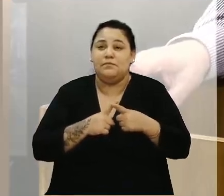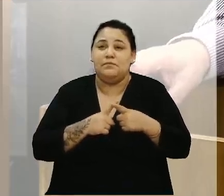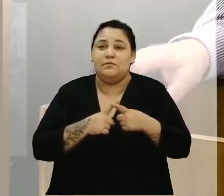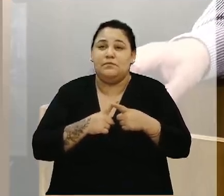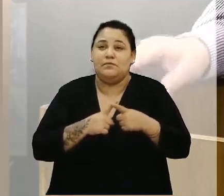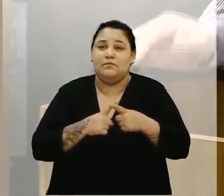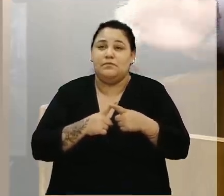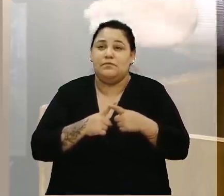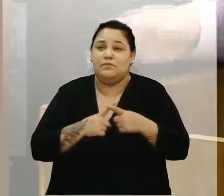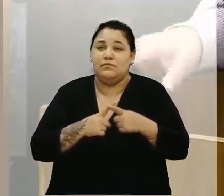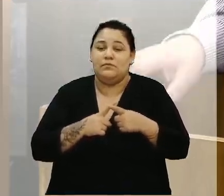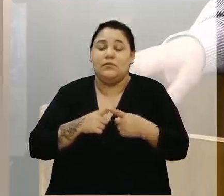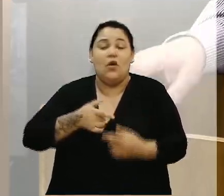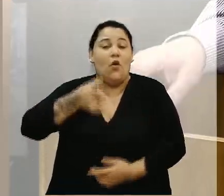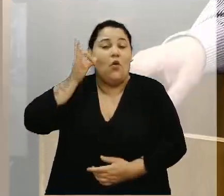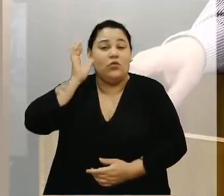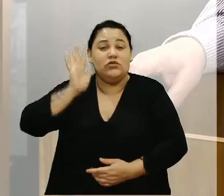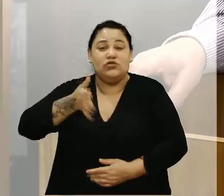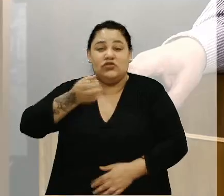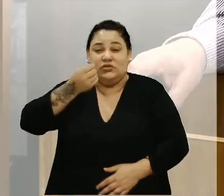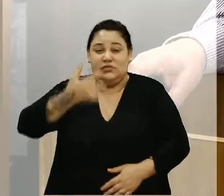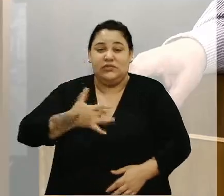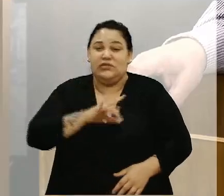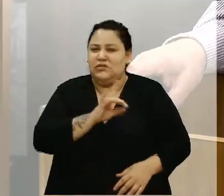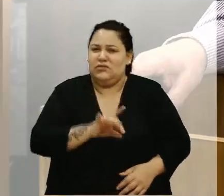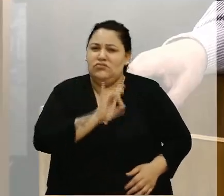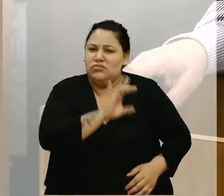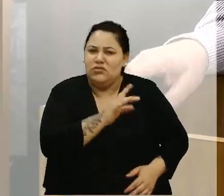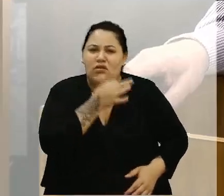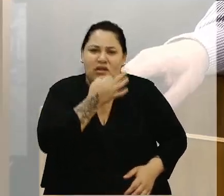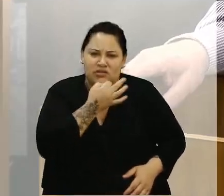ontem foi anunciado, não só Caxias, né?